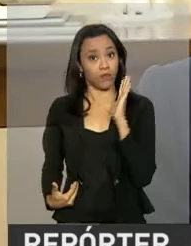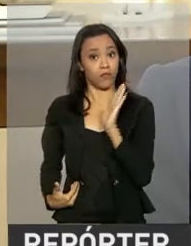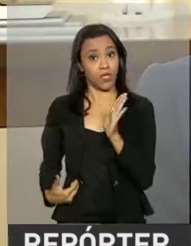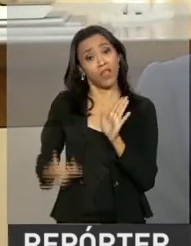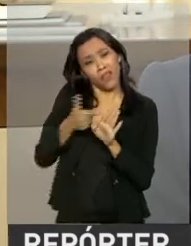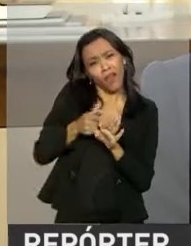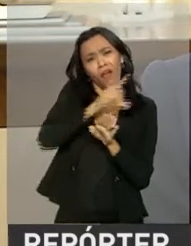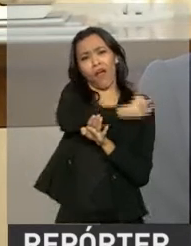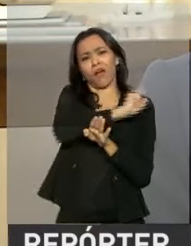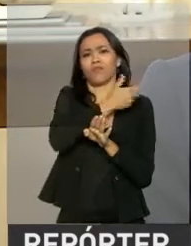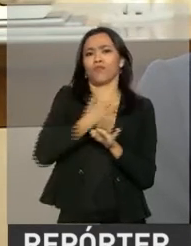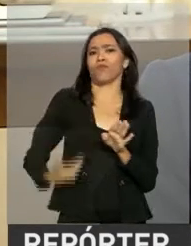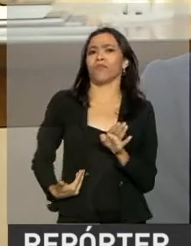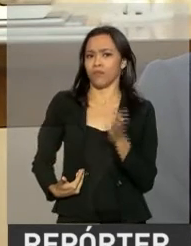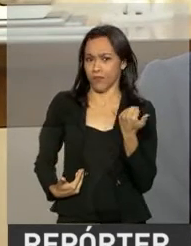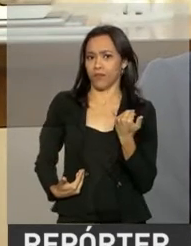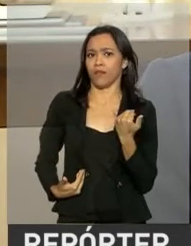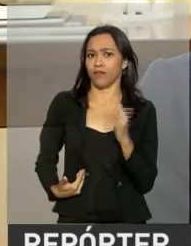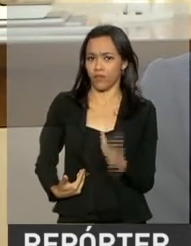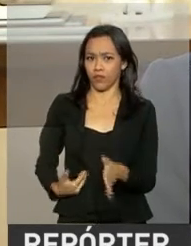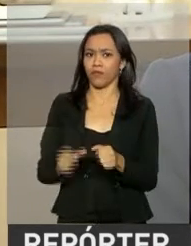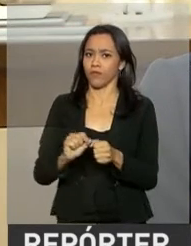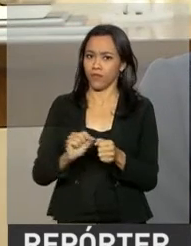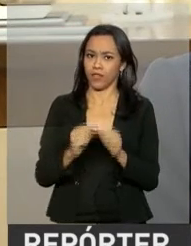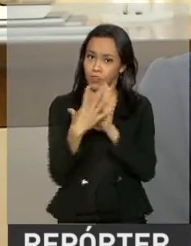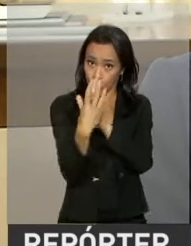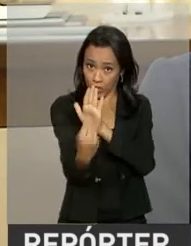passado. Então é o seguinte, só que